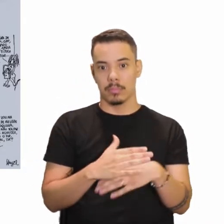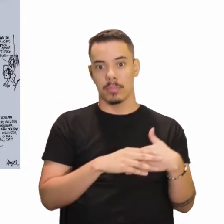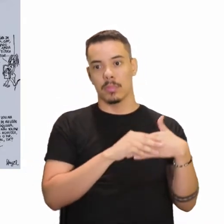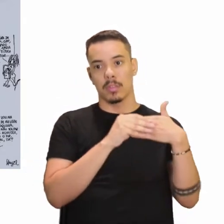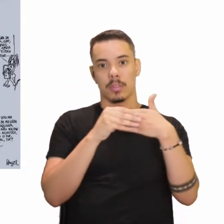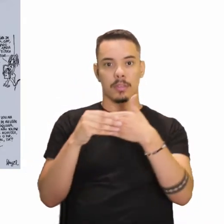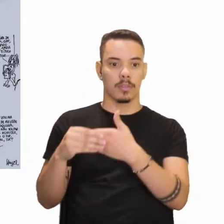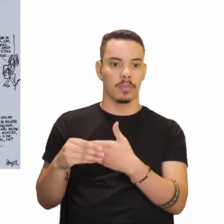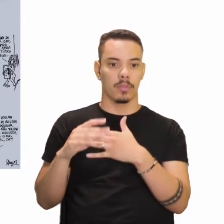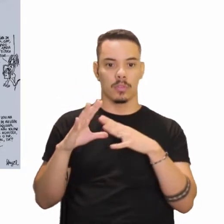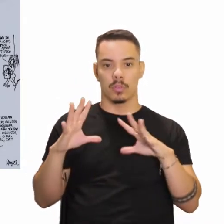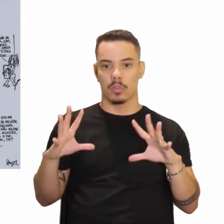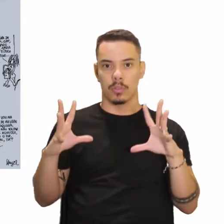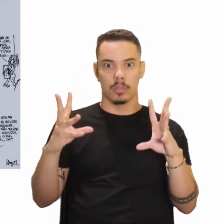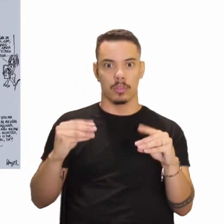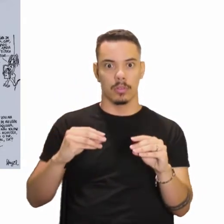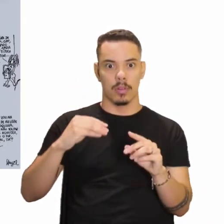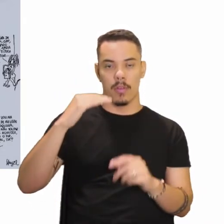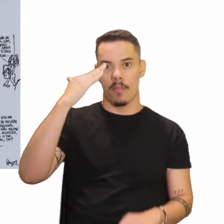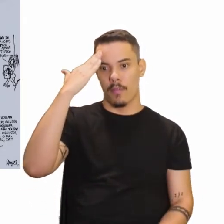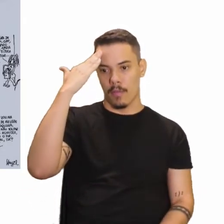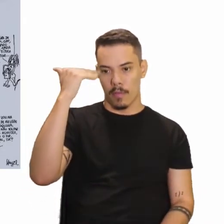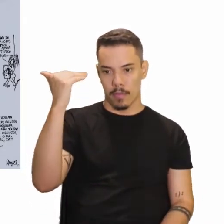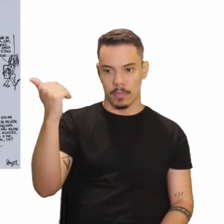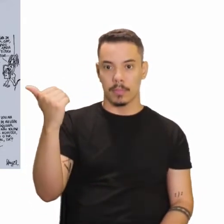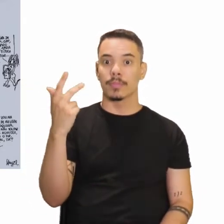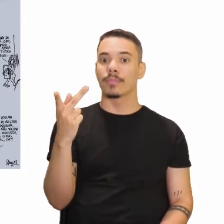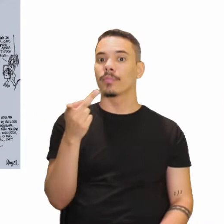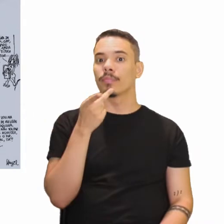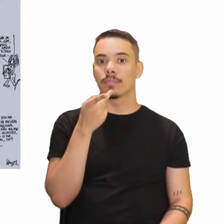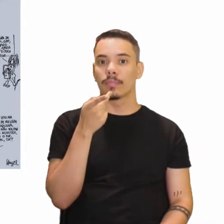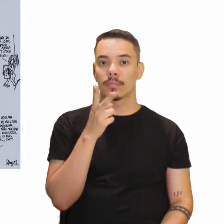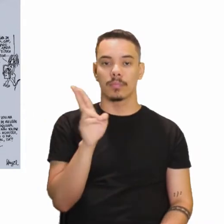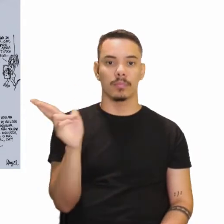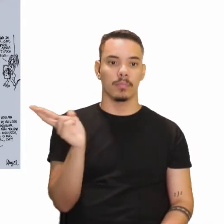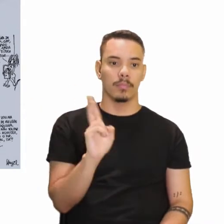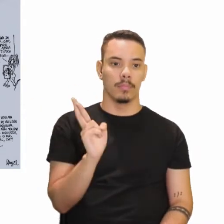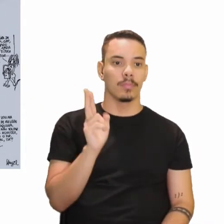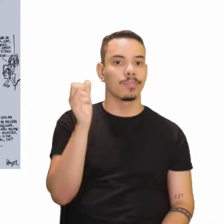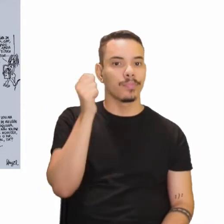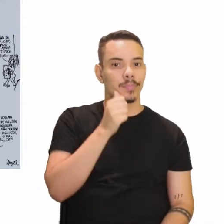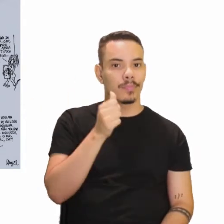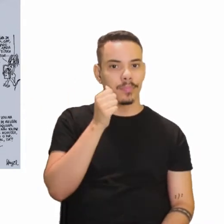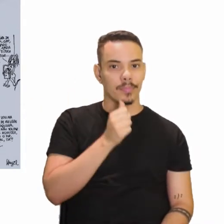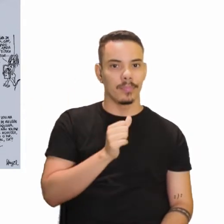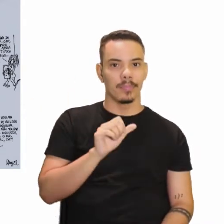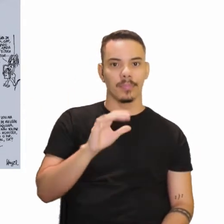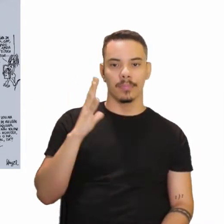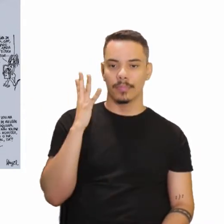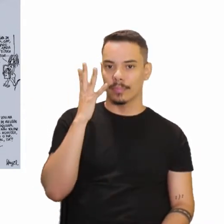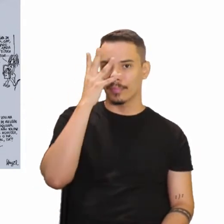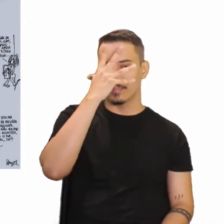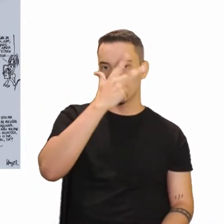toda a fama falando de quem da Bela Adormecida